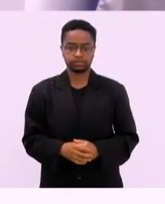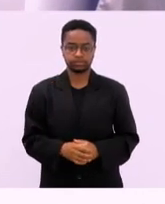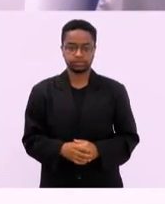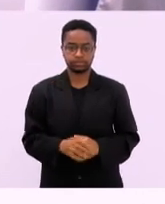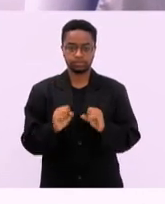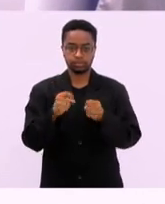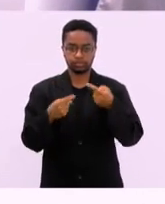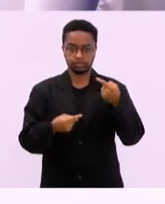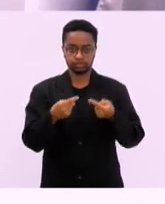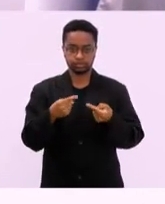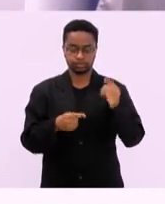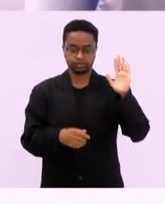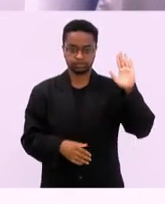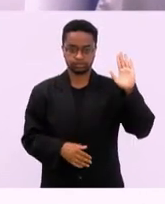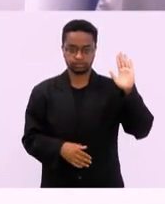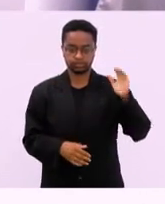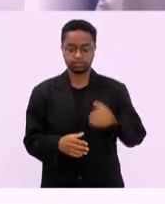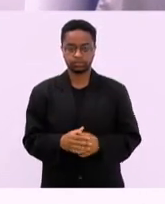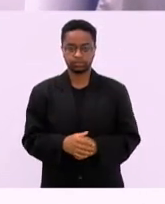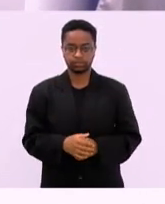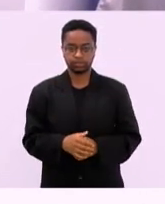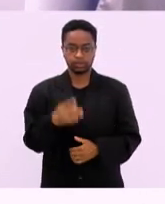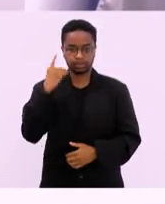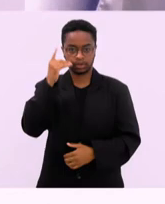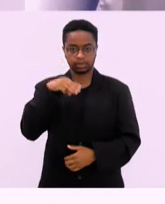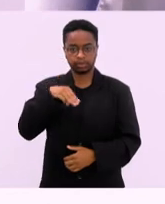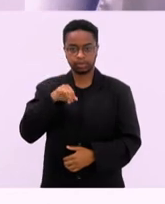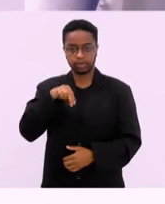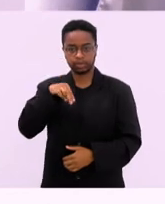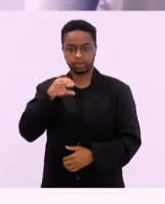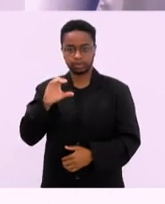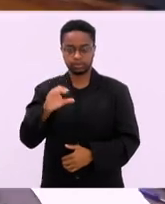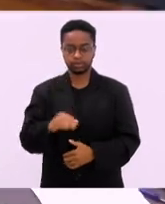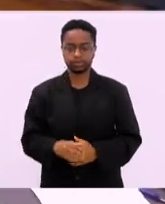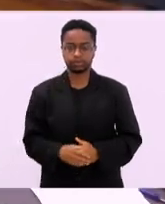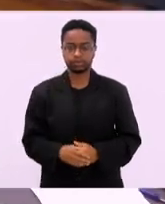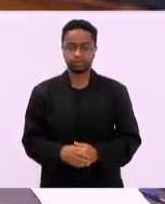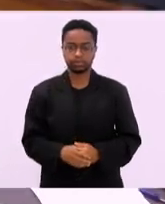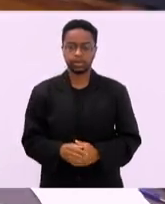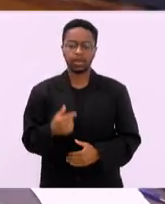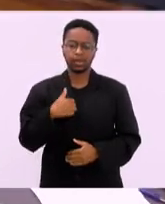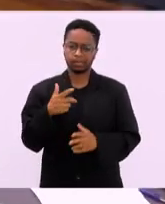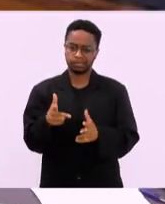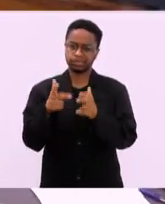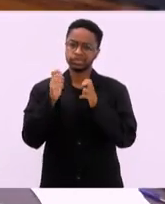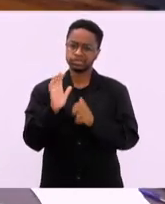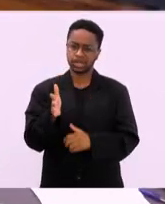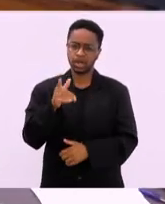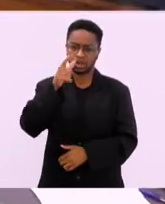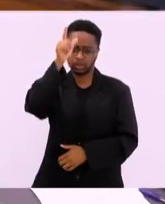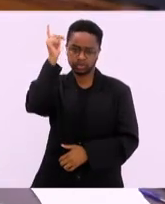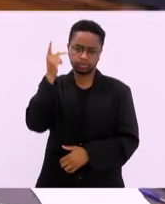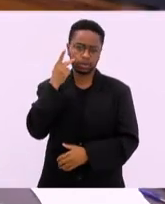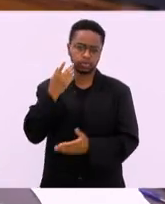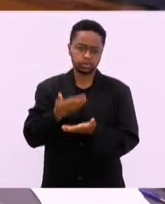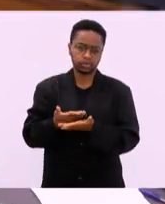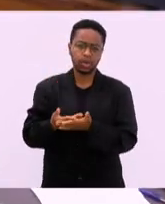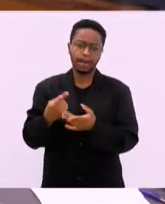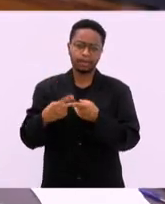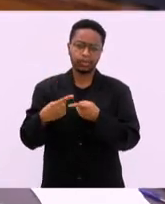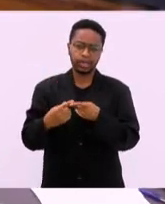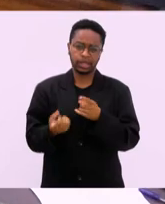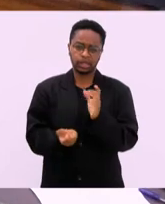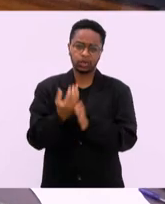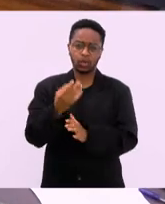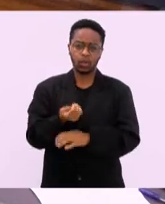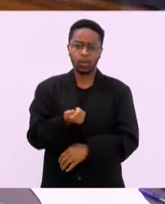Em discussão. Para discutir. Para discutir, deputado Carlos Mink. Presidente, eu já vi que o Luiz Paulo estudou isso, porque ele fez quase todas as emendas aqui. A